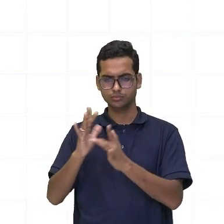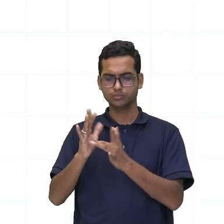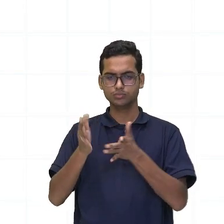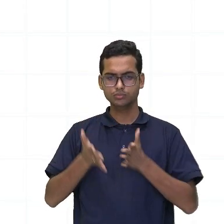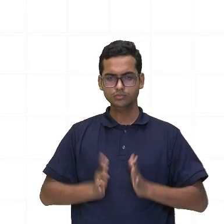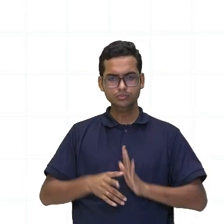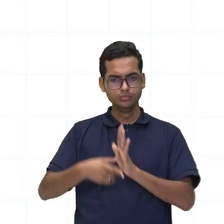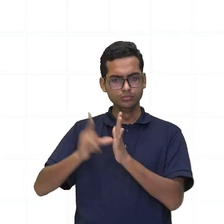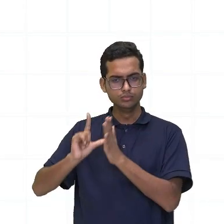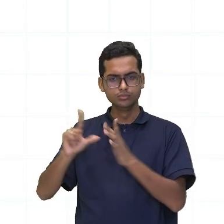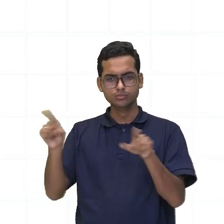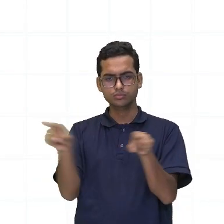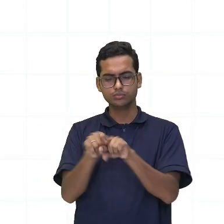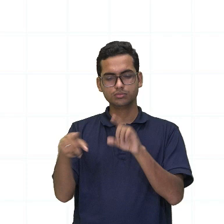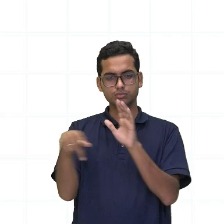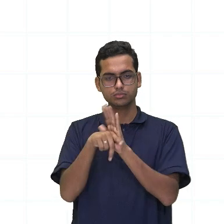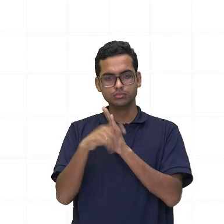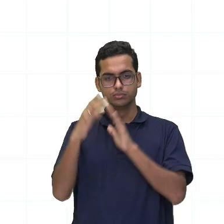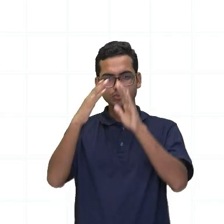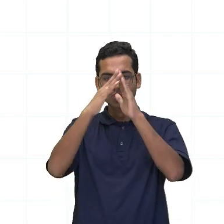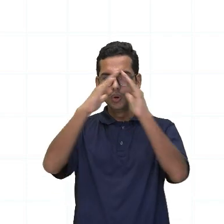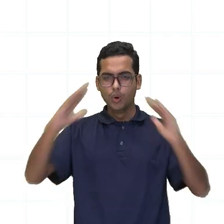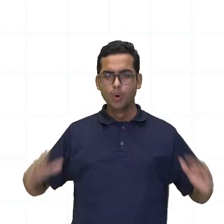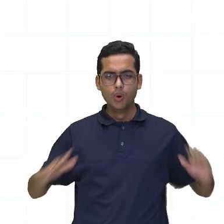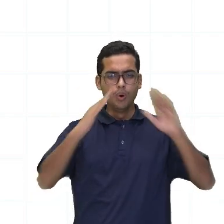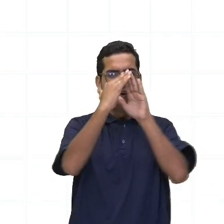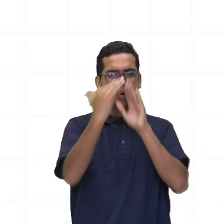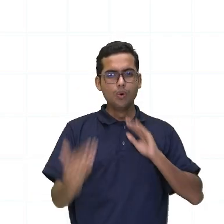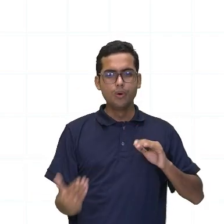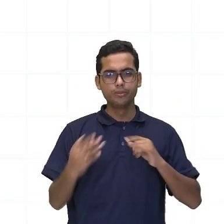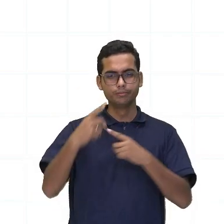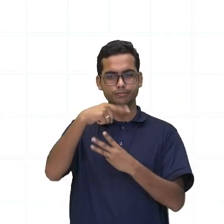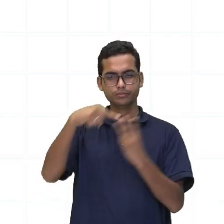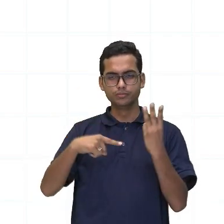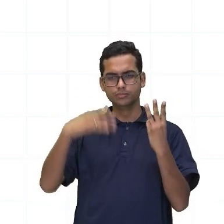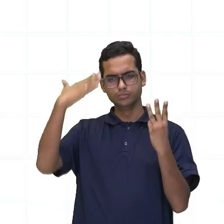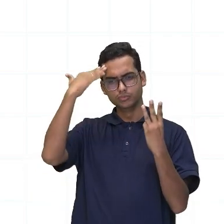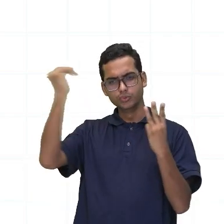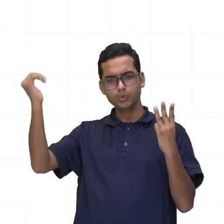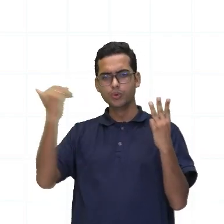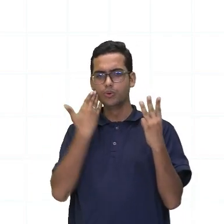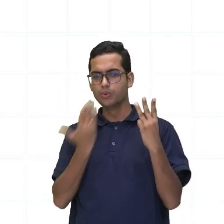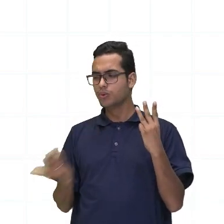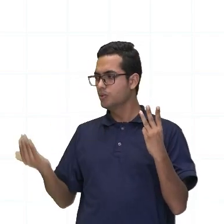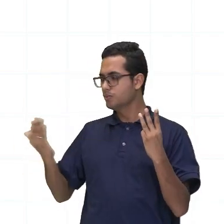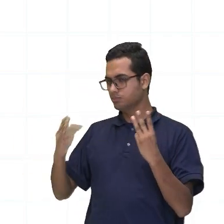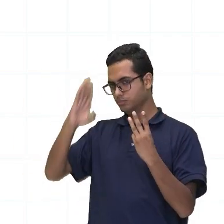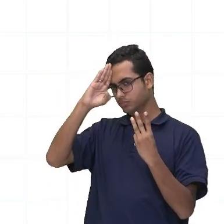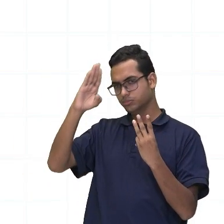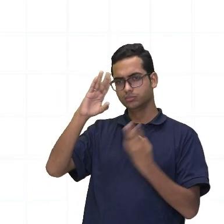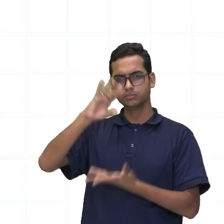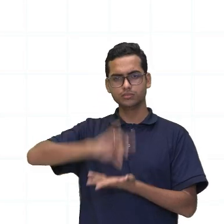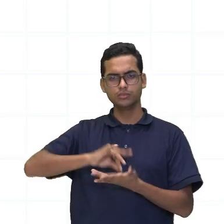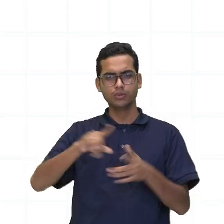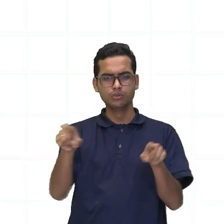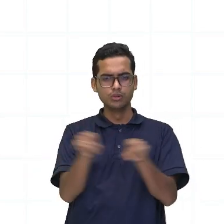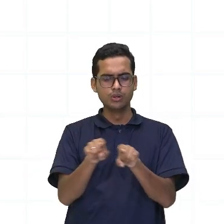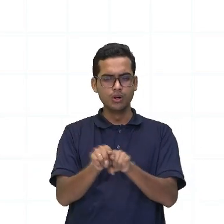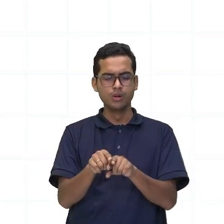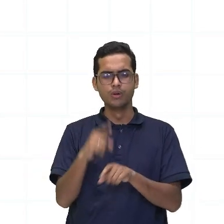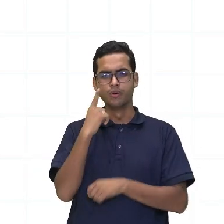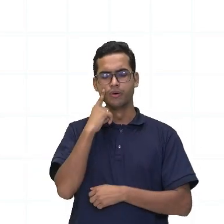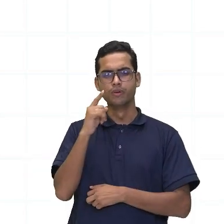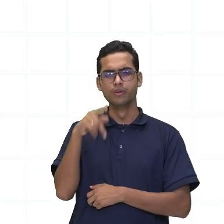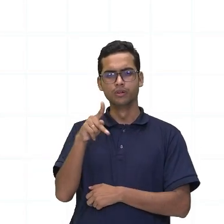3 pirâmides que são as mais famosas, principalmente a pirâmide de Quéops, considerada a maior e